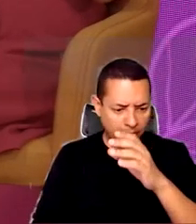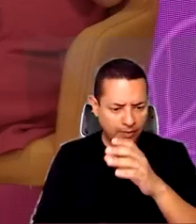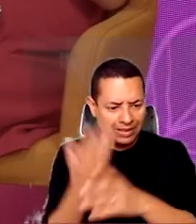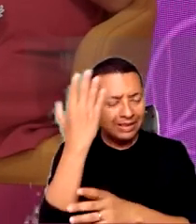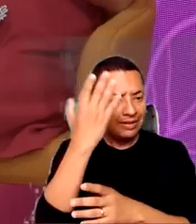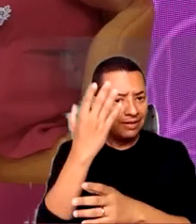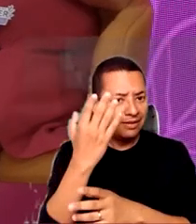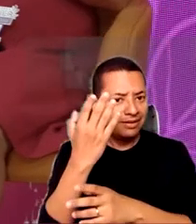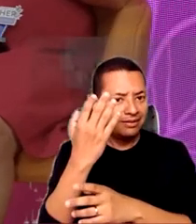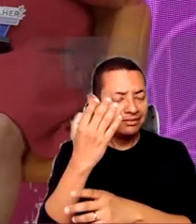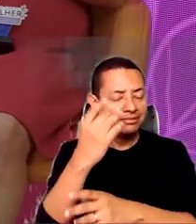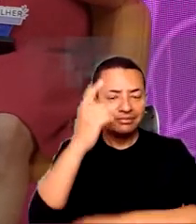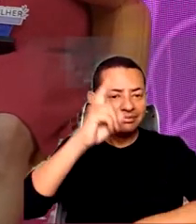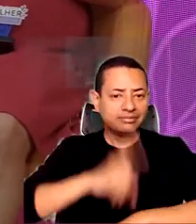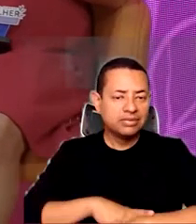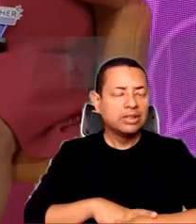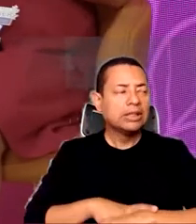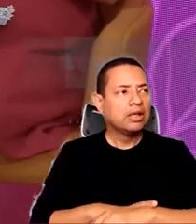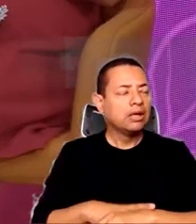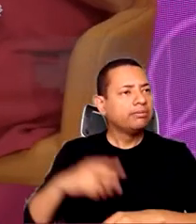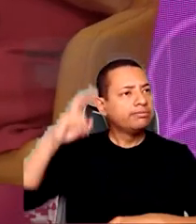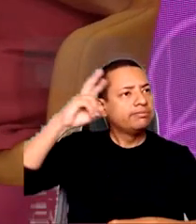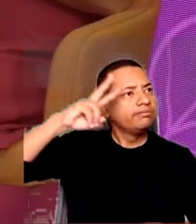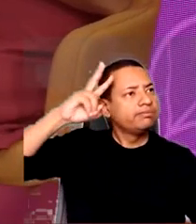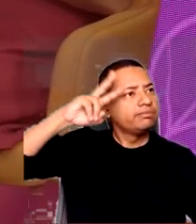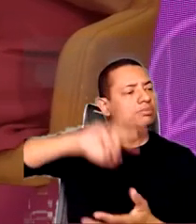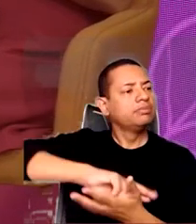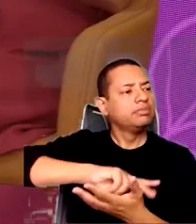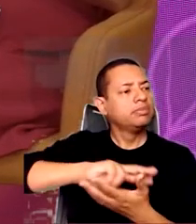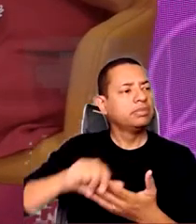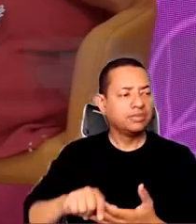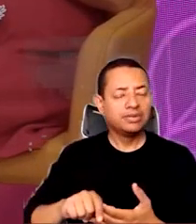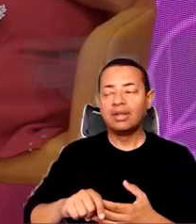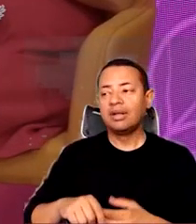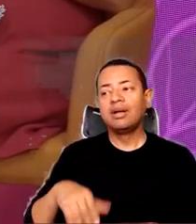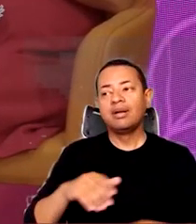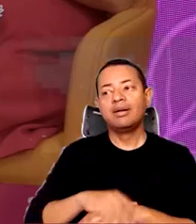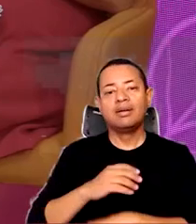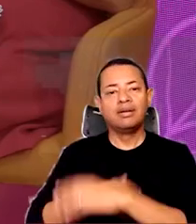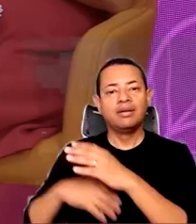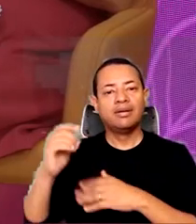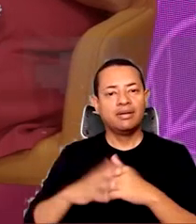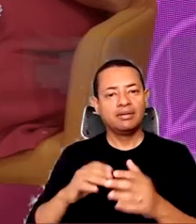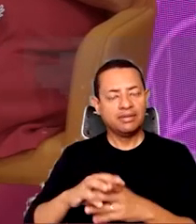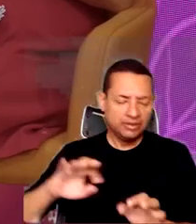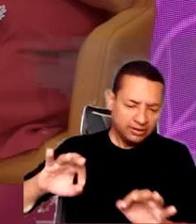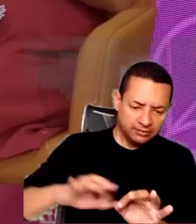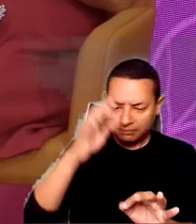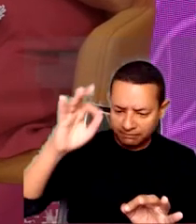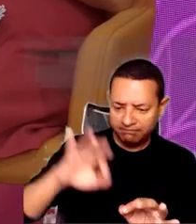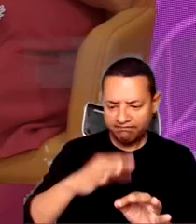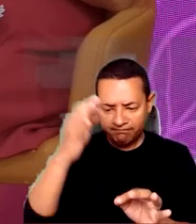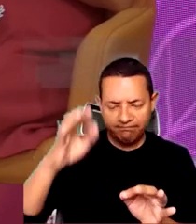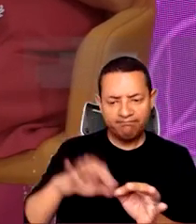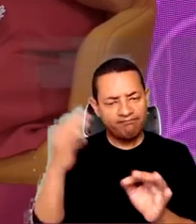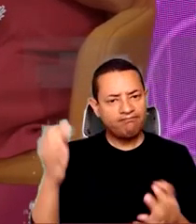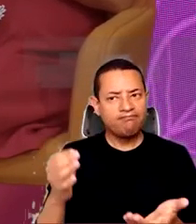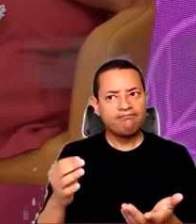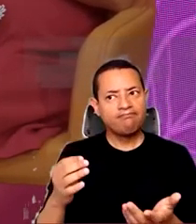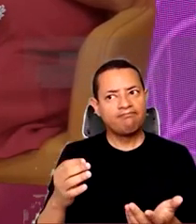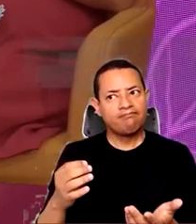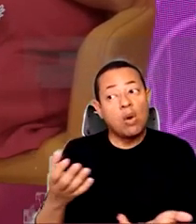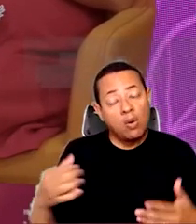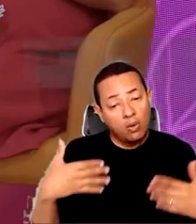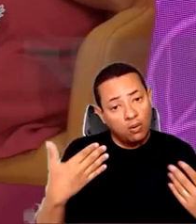cria esses momentos né de memórias tá na mão de um artesã tá na mão de uma costureira tá na